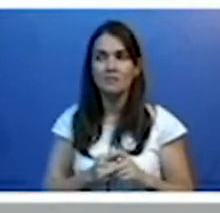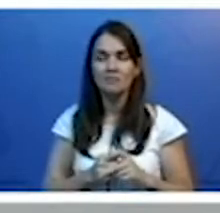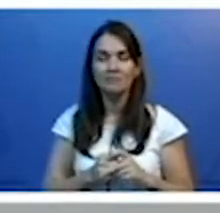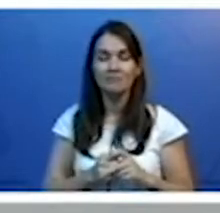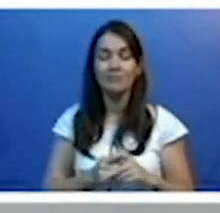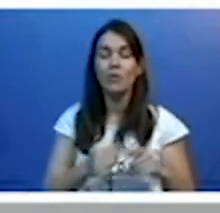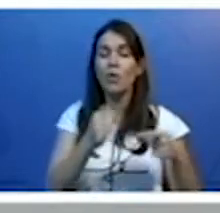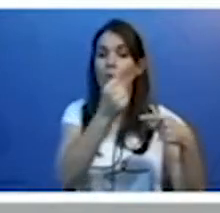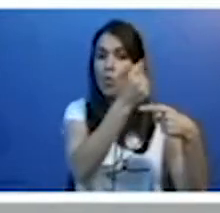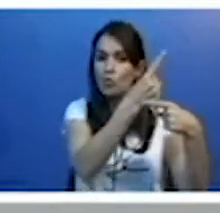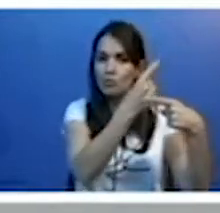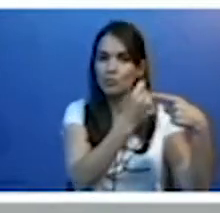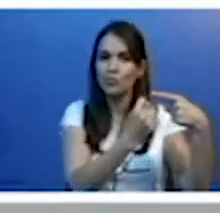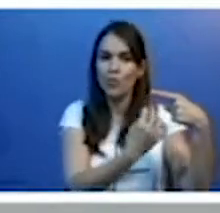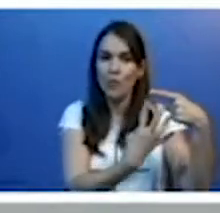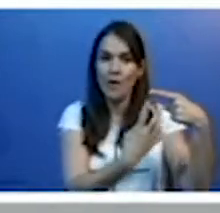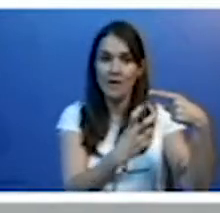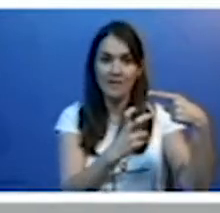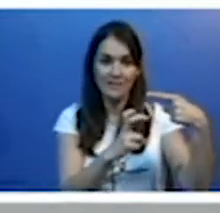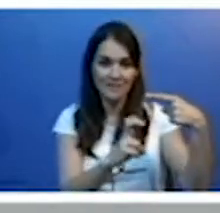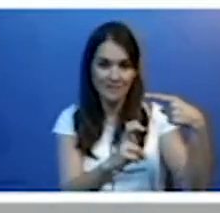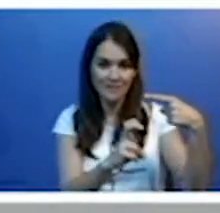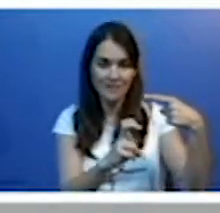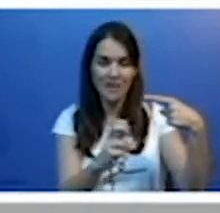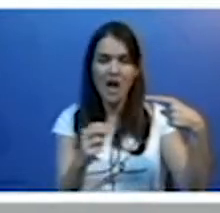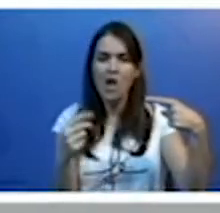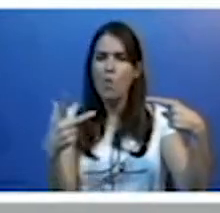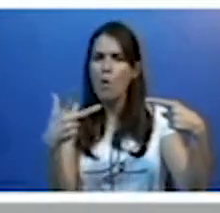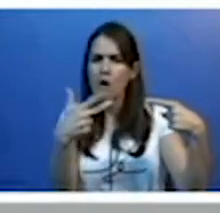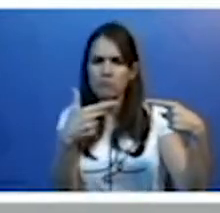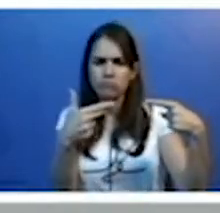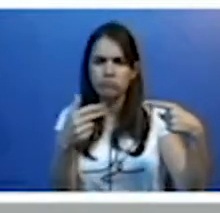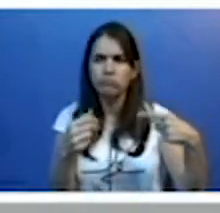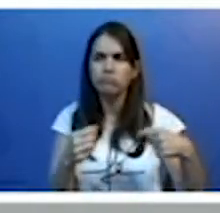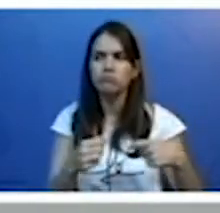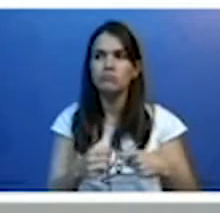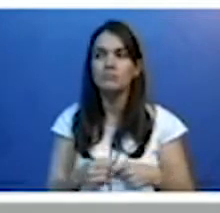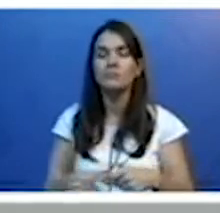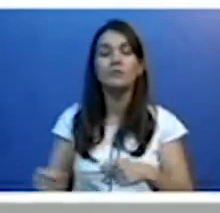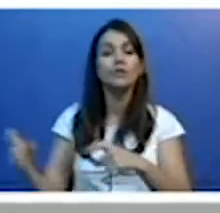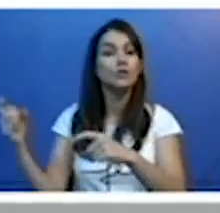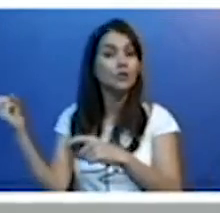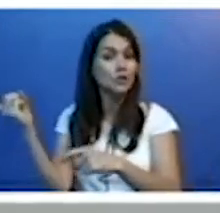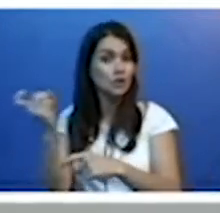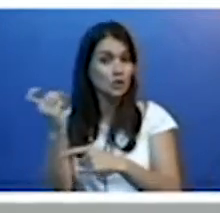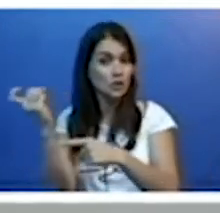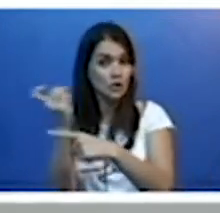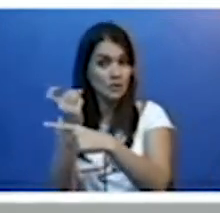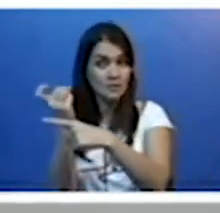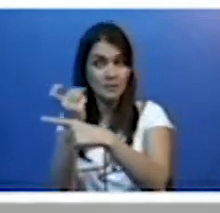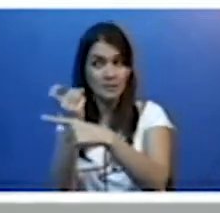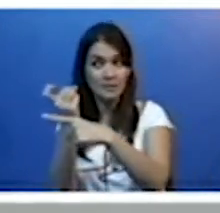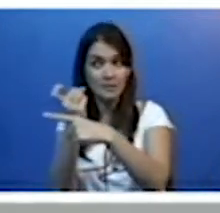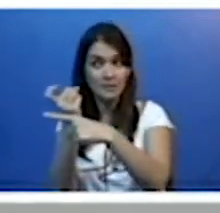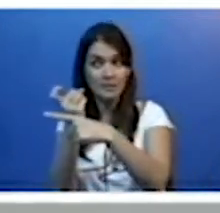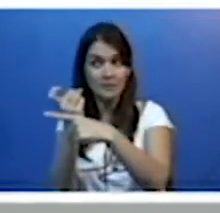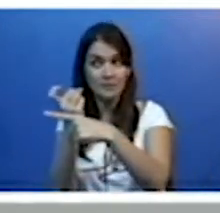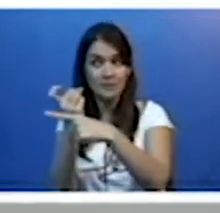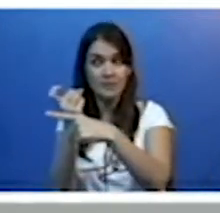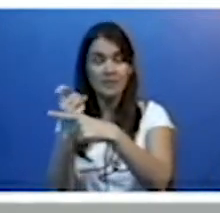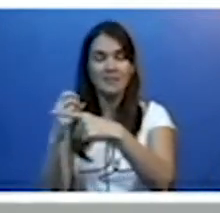1 sobre 45 é igual x sobre